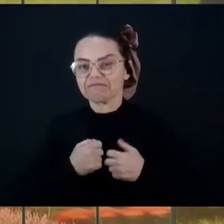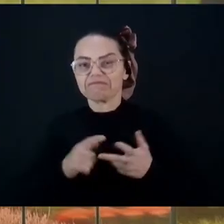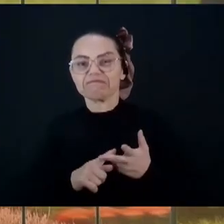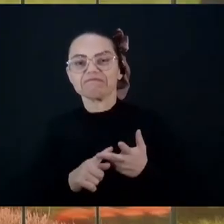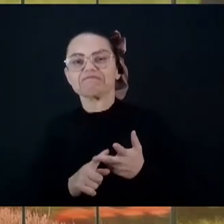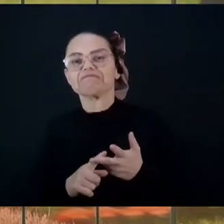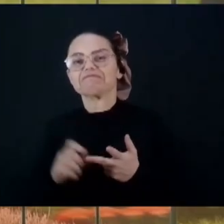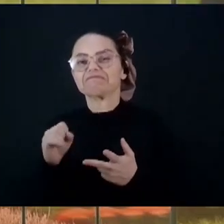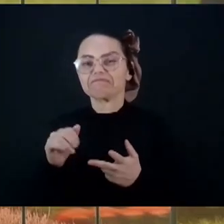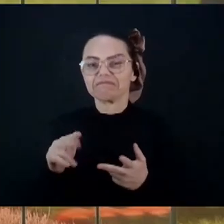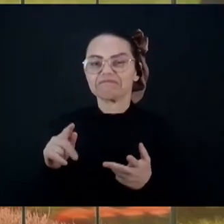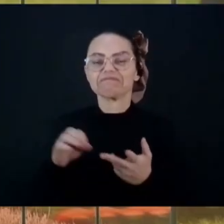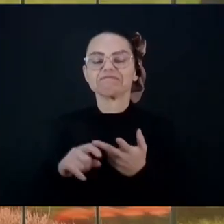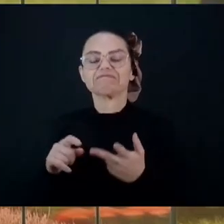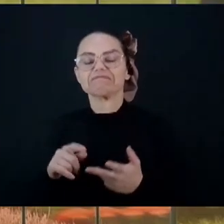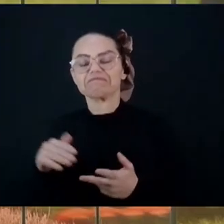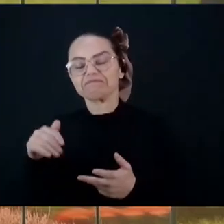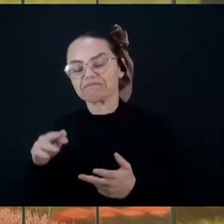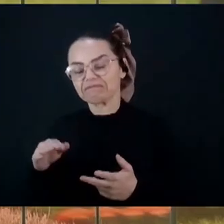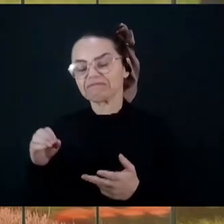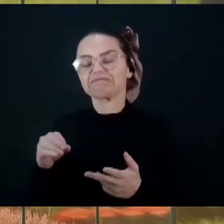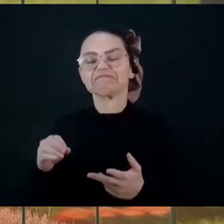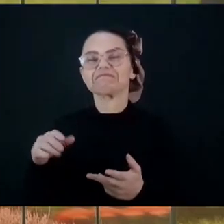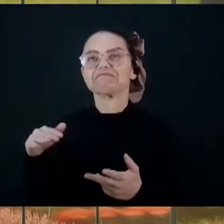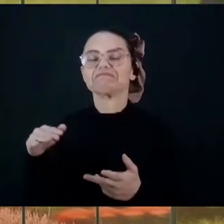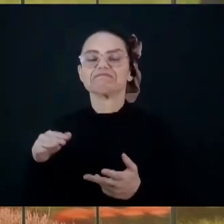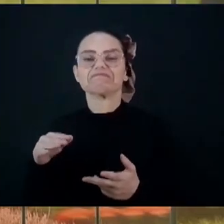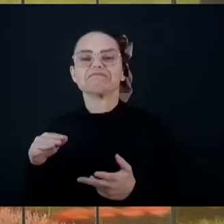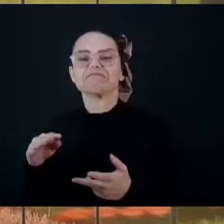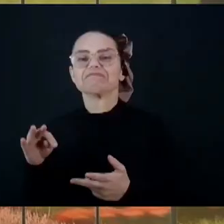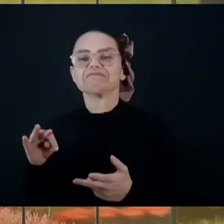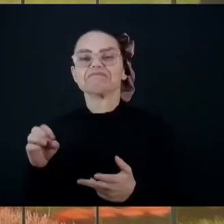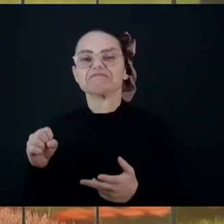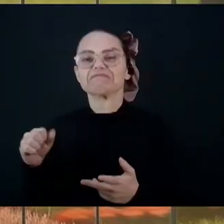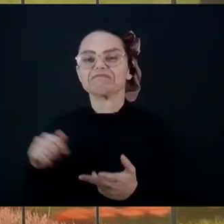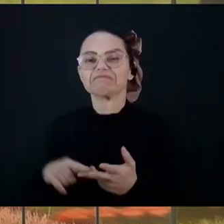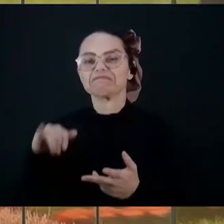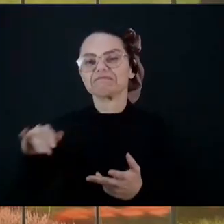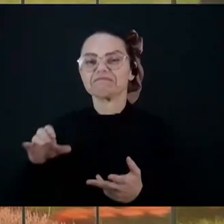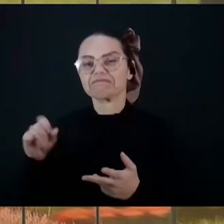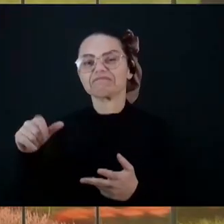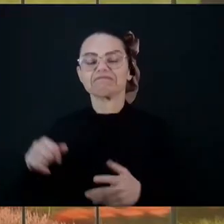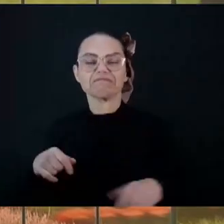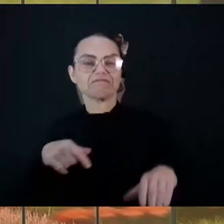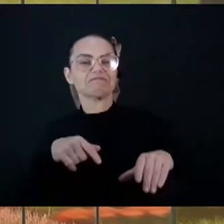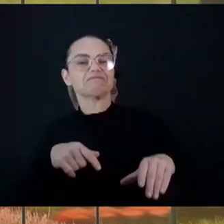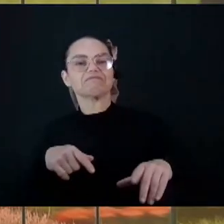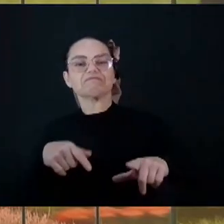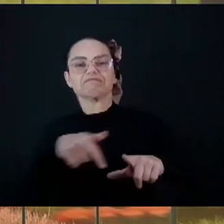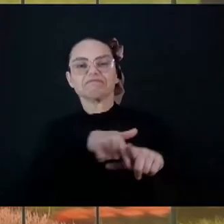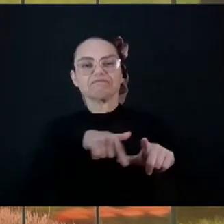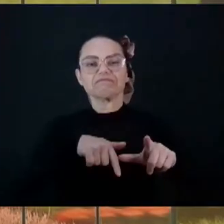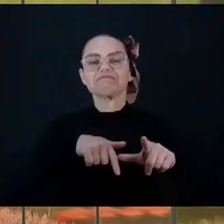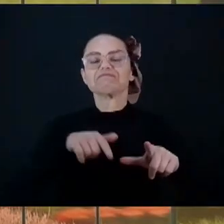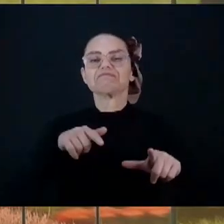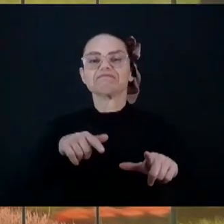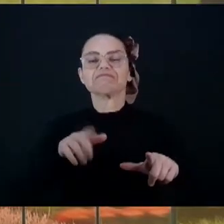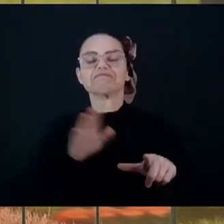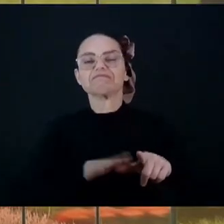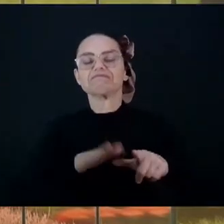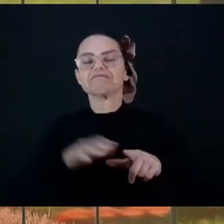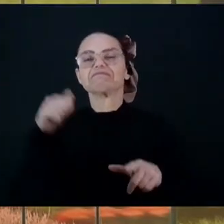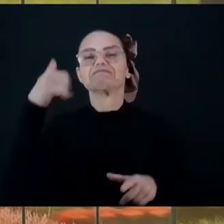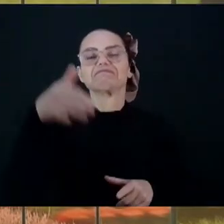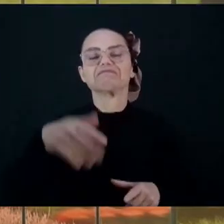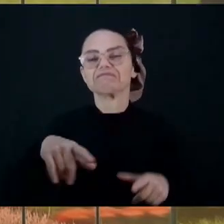Palácios, Márcio Silva e o Lucas Cunha, o Júlio na lateral direita, com o Kevson na esquerda, meio campo